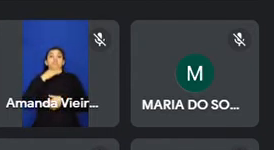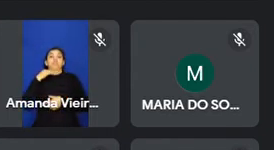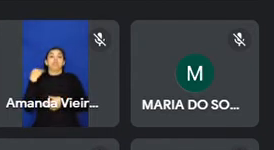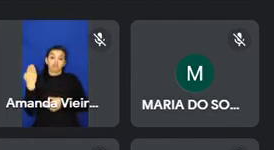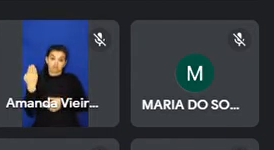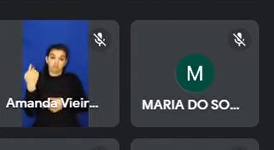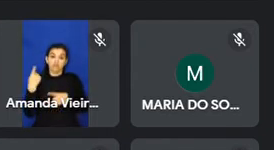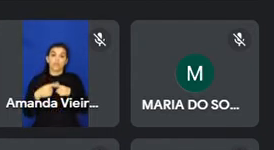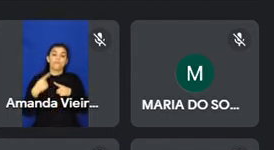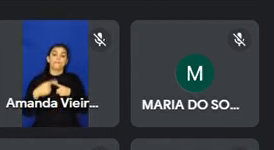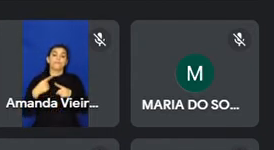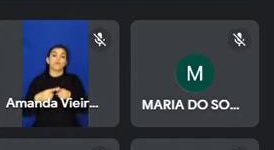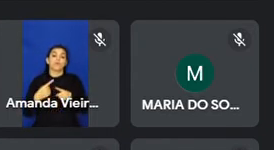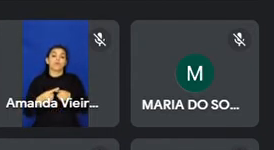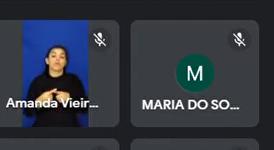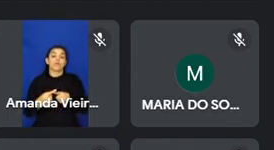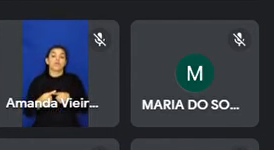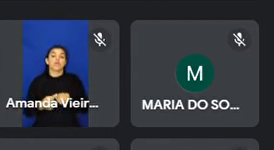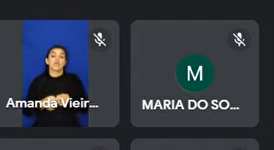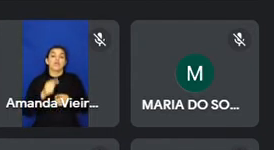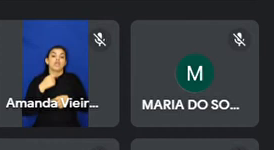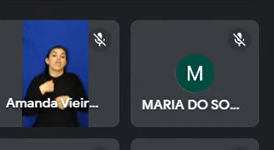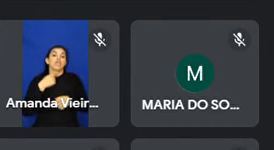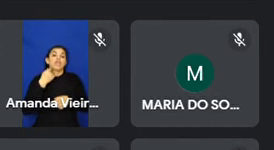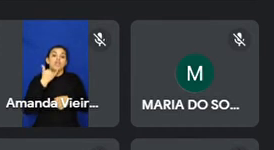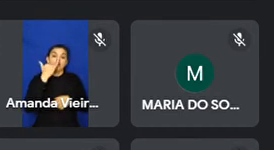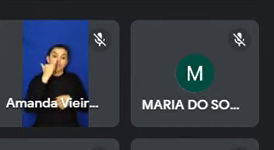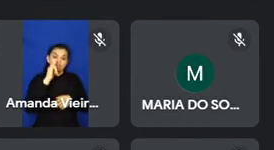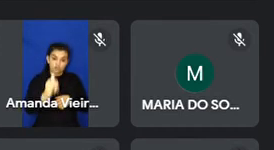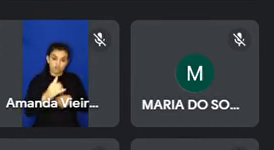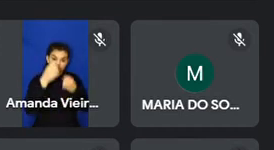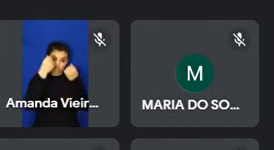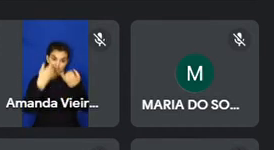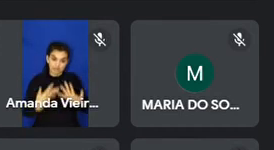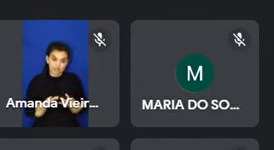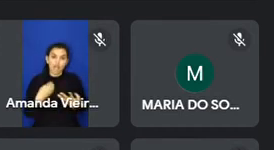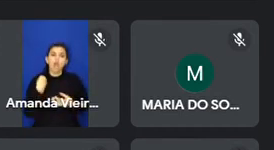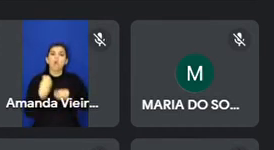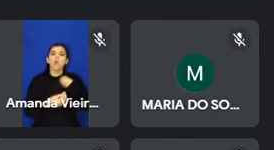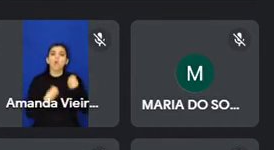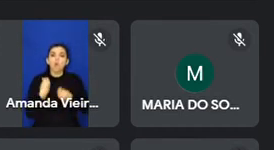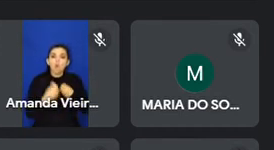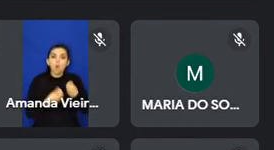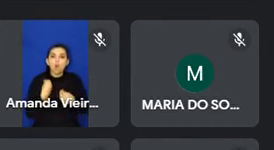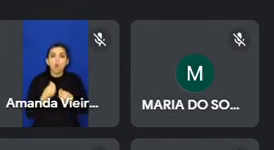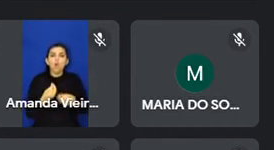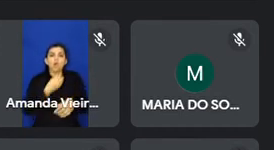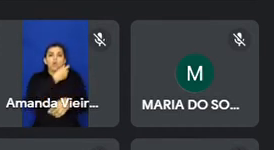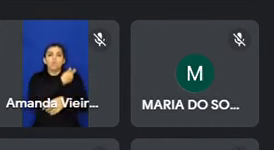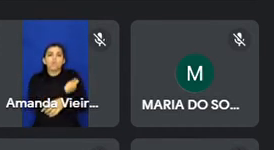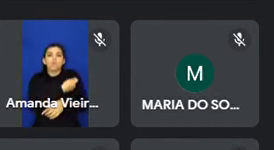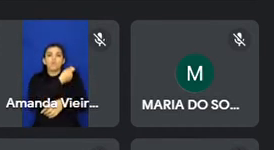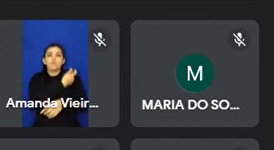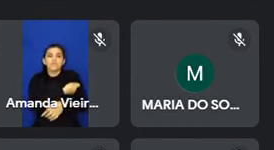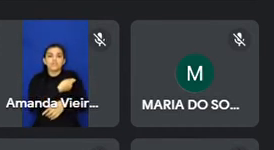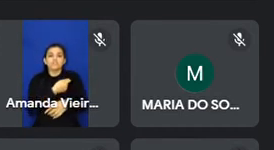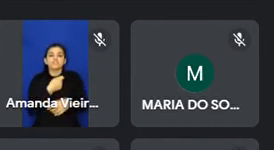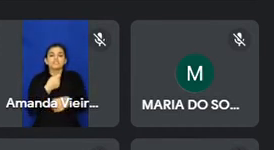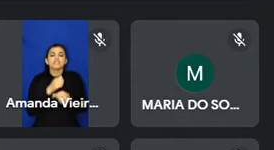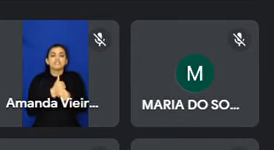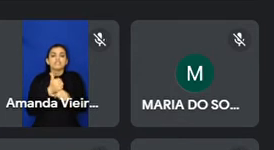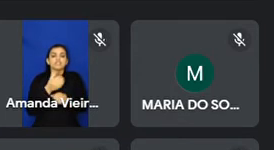é porque foi o que eu falei para vocês. O processo de síntese de uma vacina, ele leva em torno de 10 anos. E é justamente